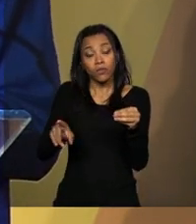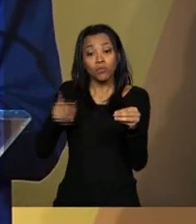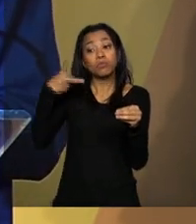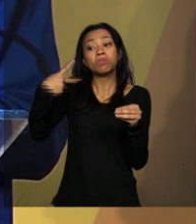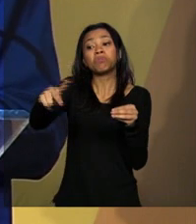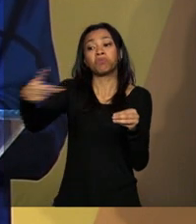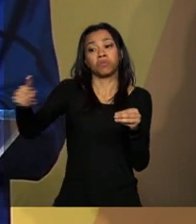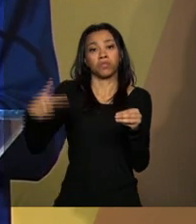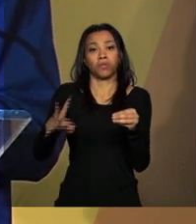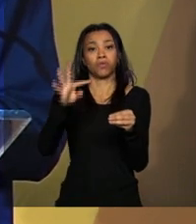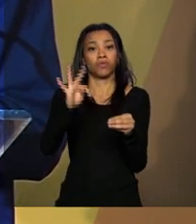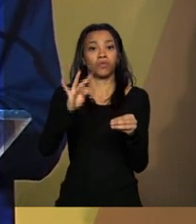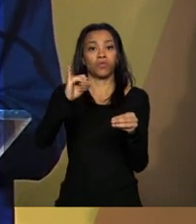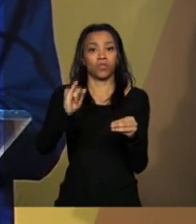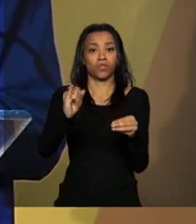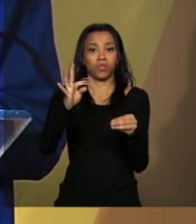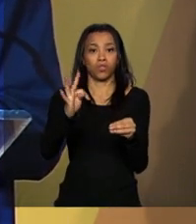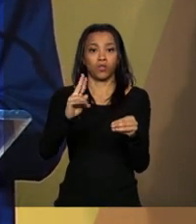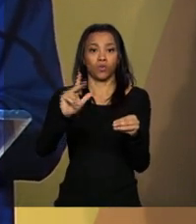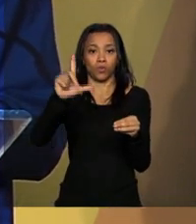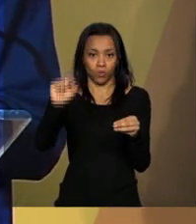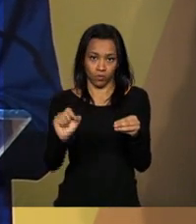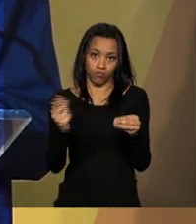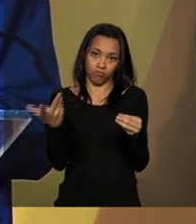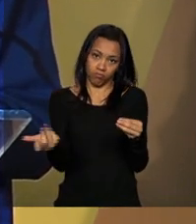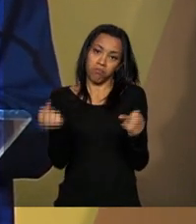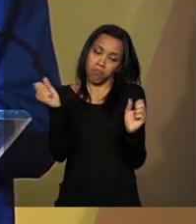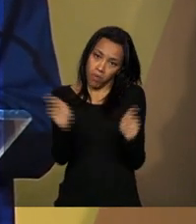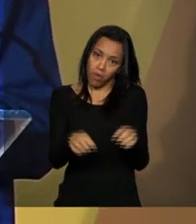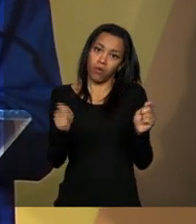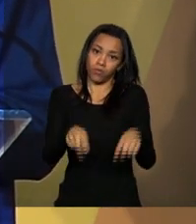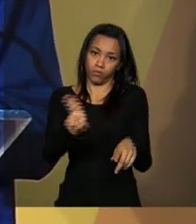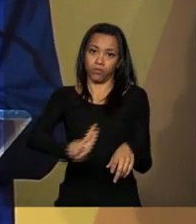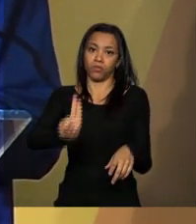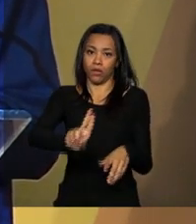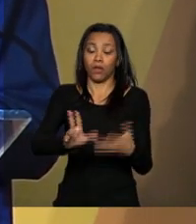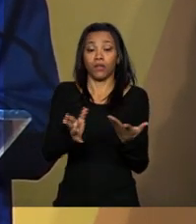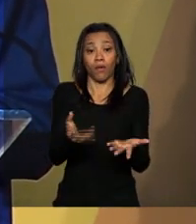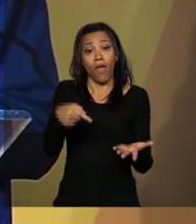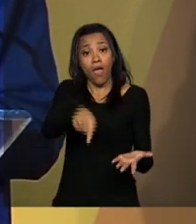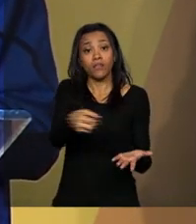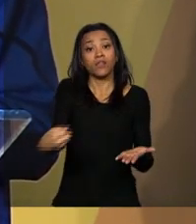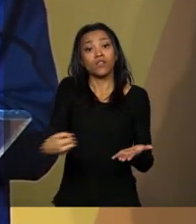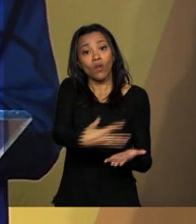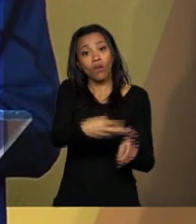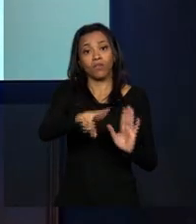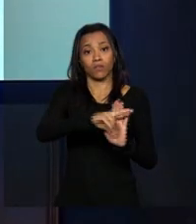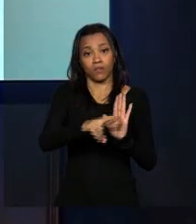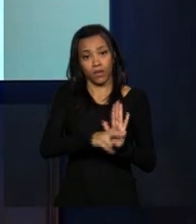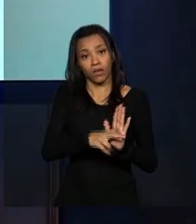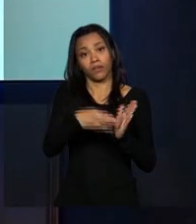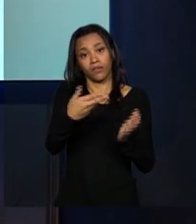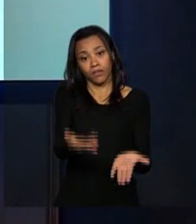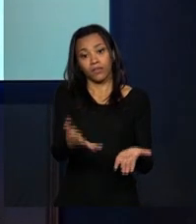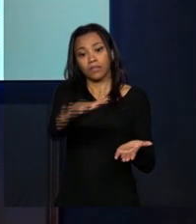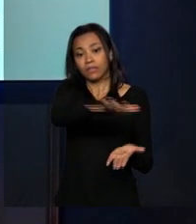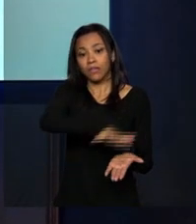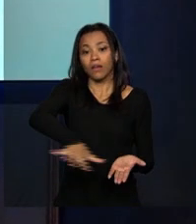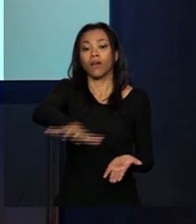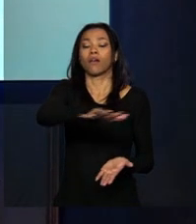ISO també seria uma possibilidade este Então essas Então são as novas condições de